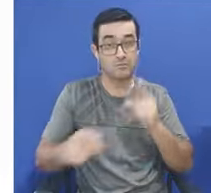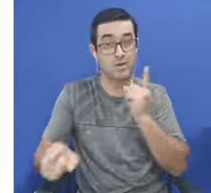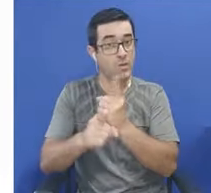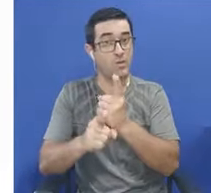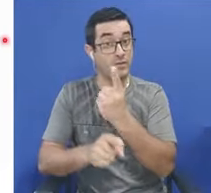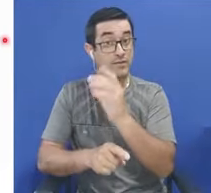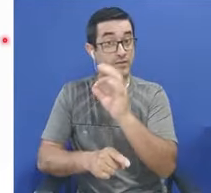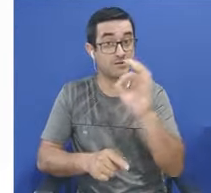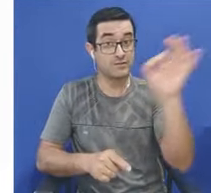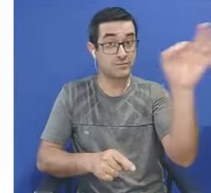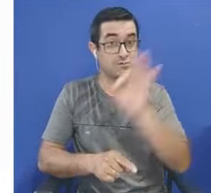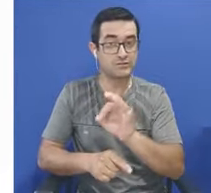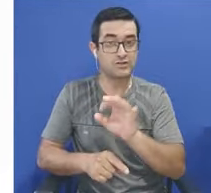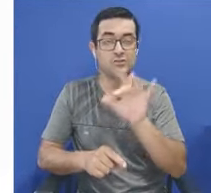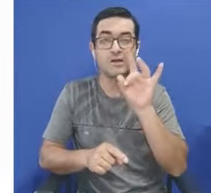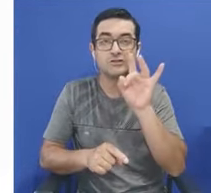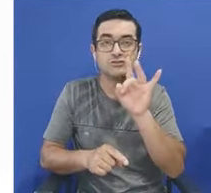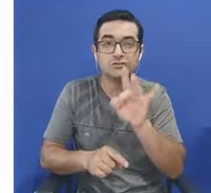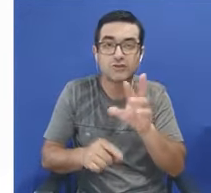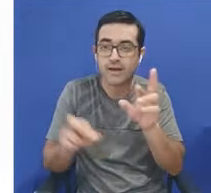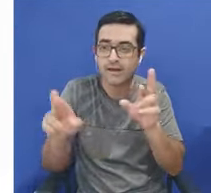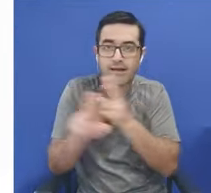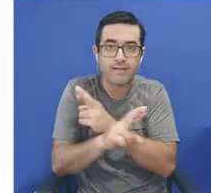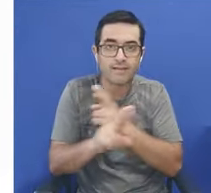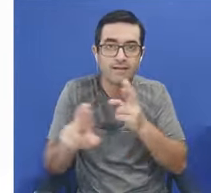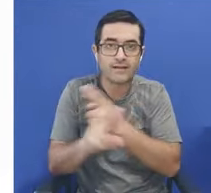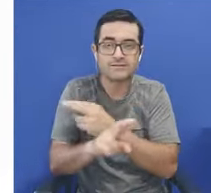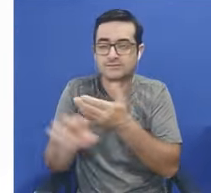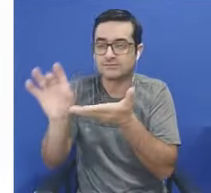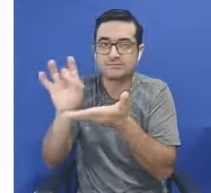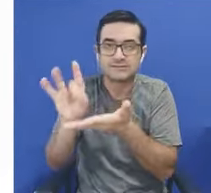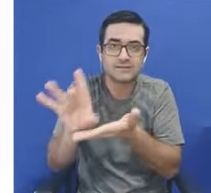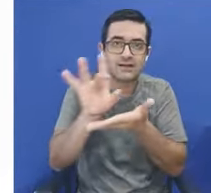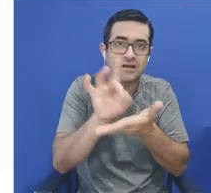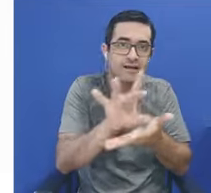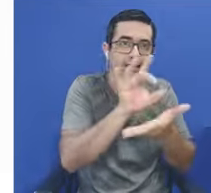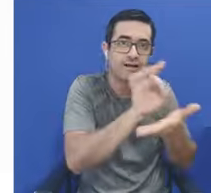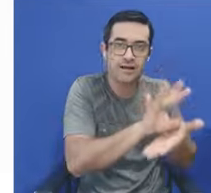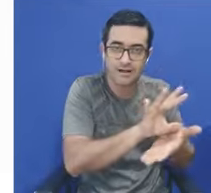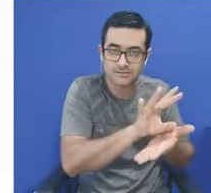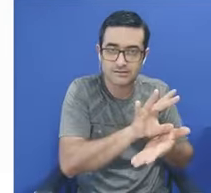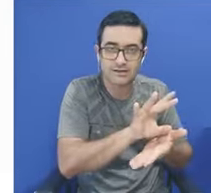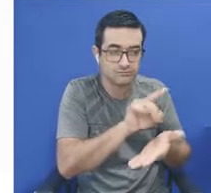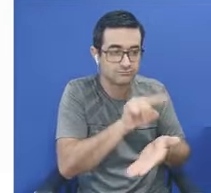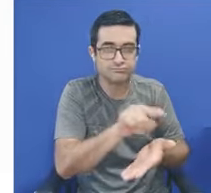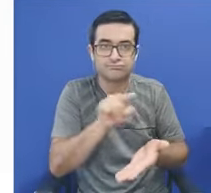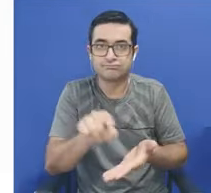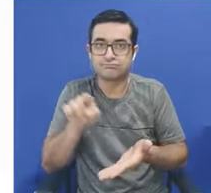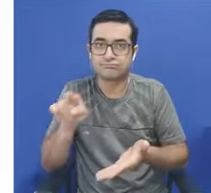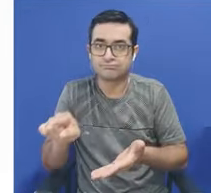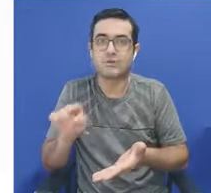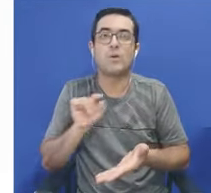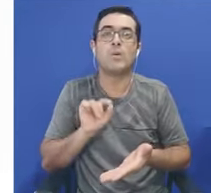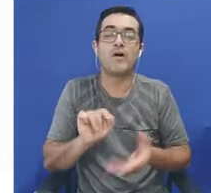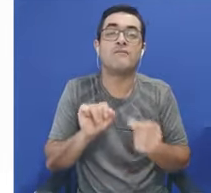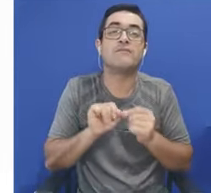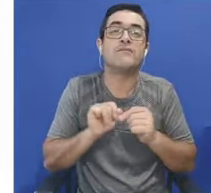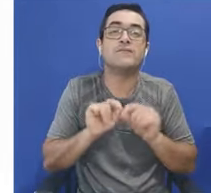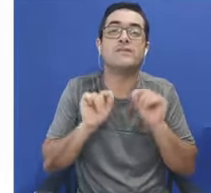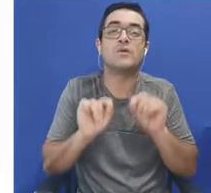eu vou chegar aos 100% da massa. Mas eu cheguei à relação entre eles, a relação percentual em